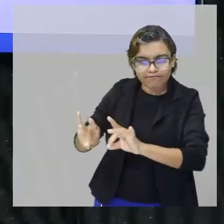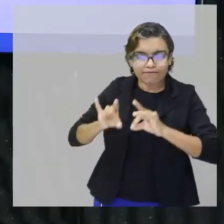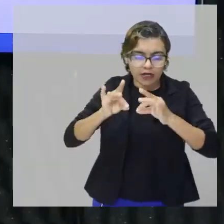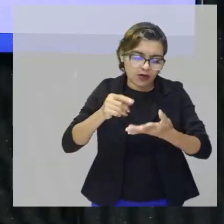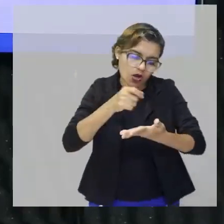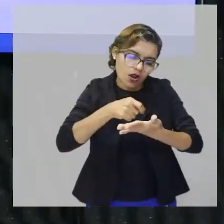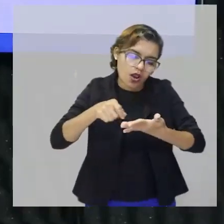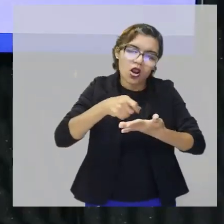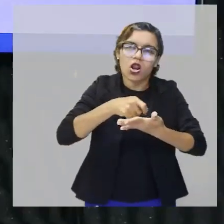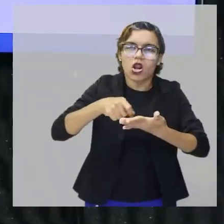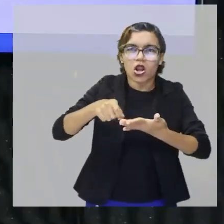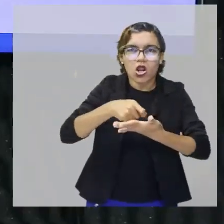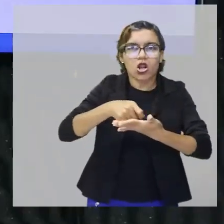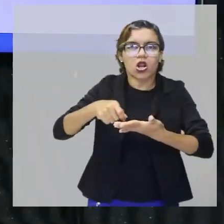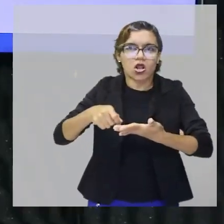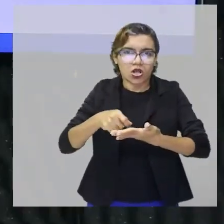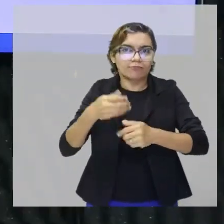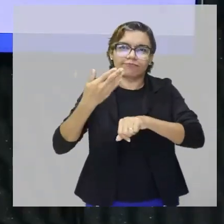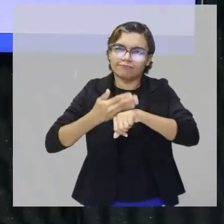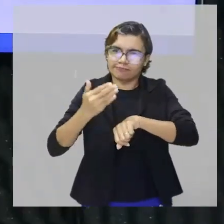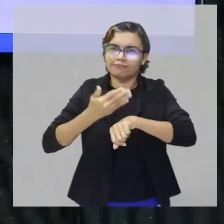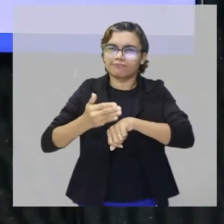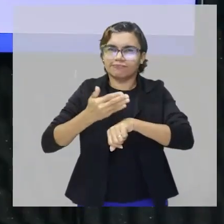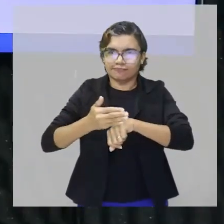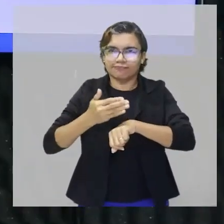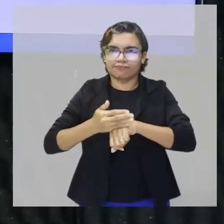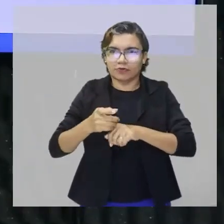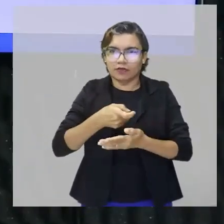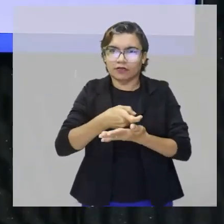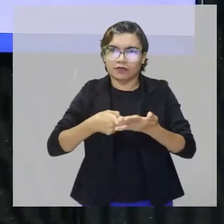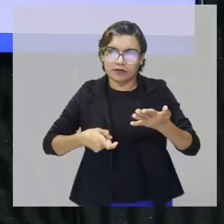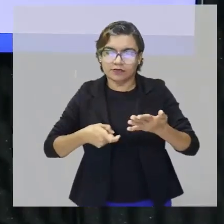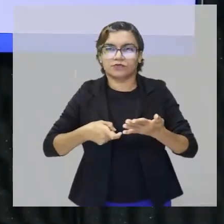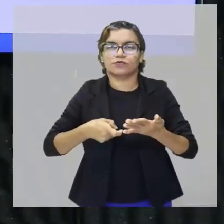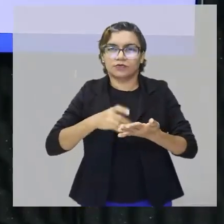seu texto dissertativo, argumentativo.